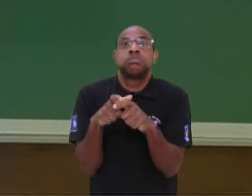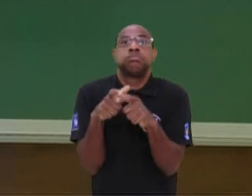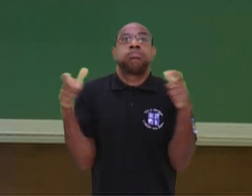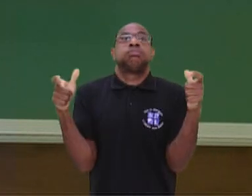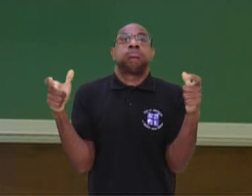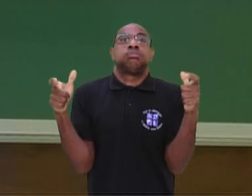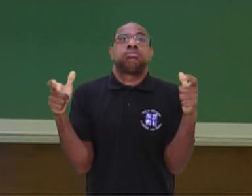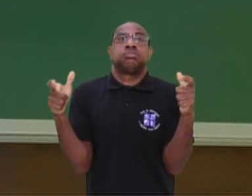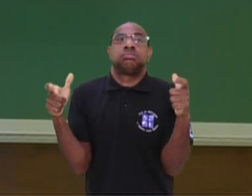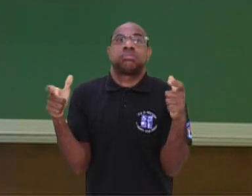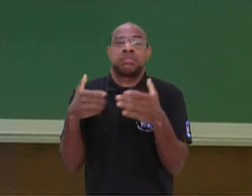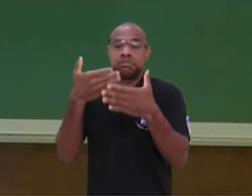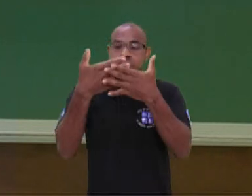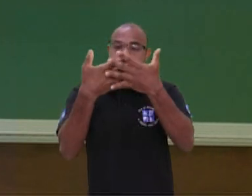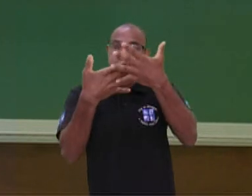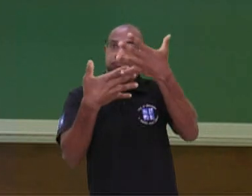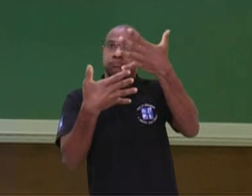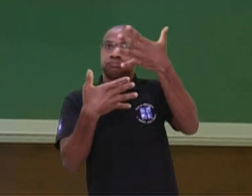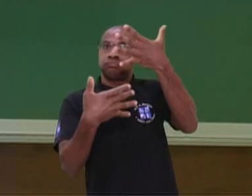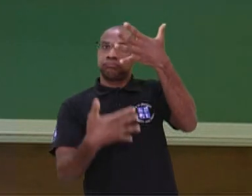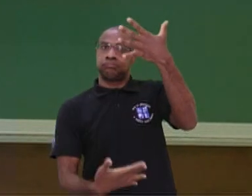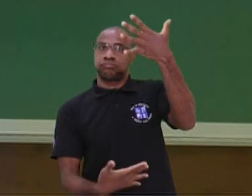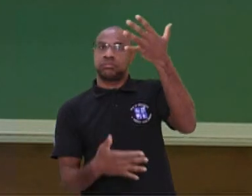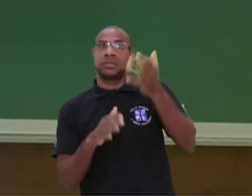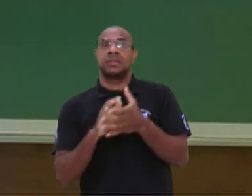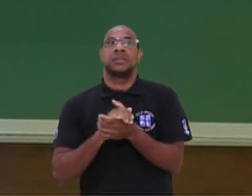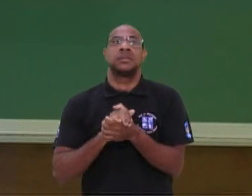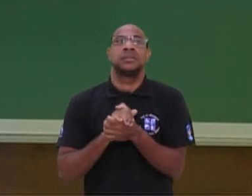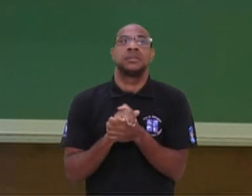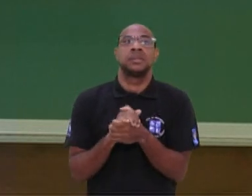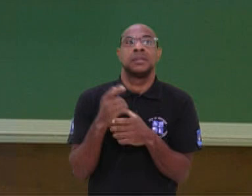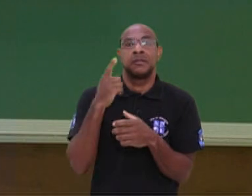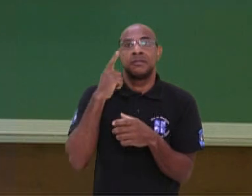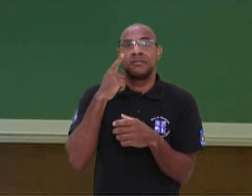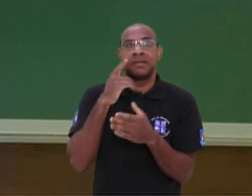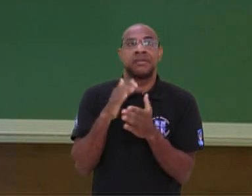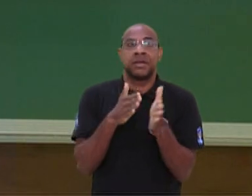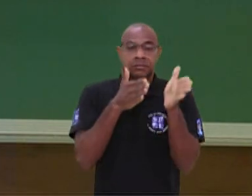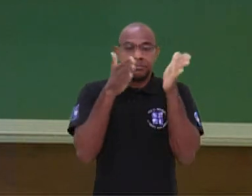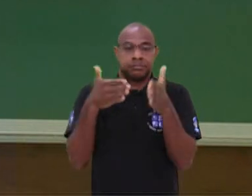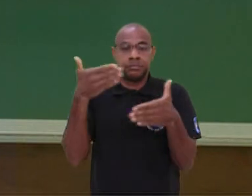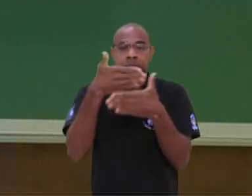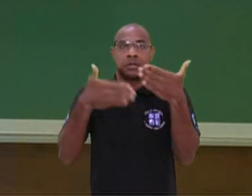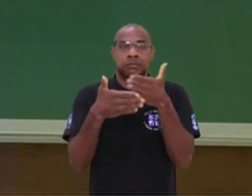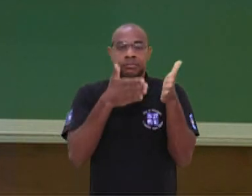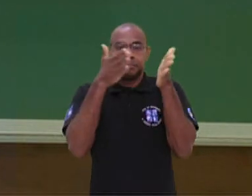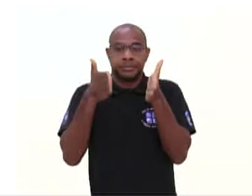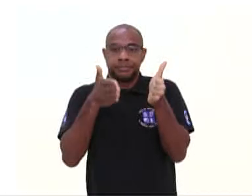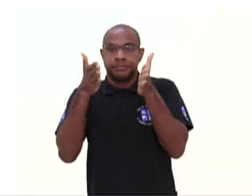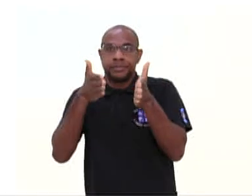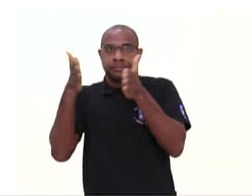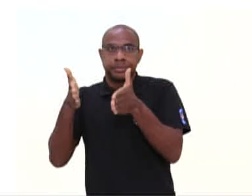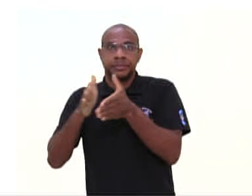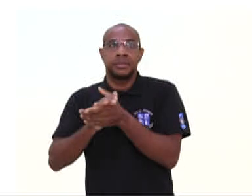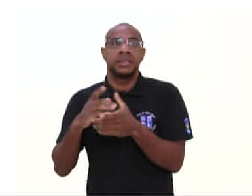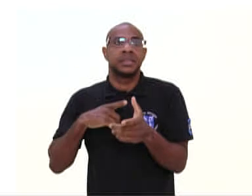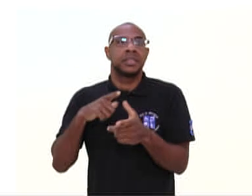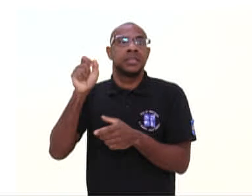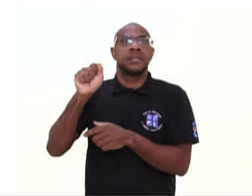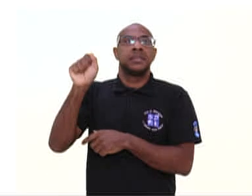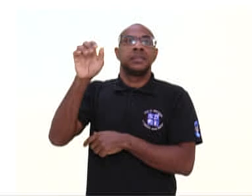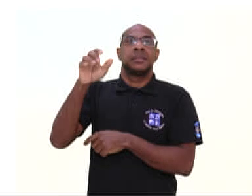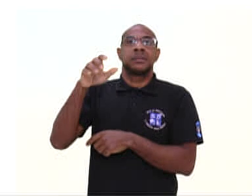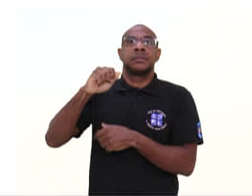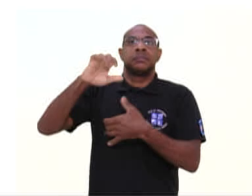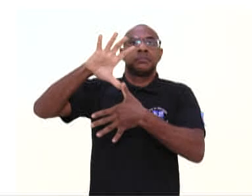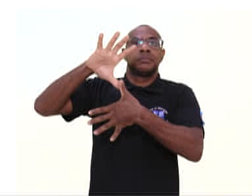nem cabe aqui na tela. Ó. Eu vou desmembrar nos próximos slides para vocês entenderem. Acima vocês têm o mapa do Brasil com alguns